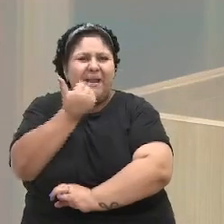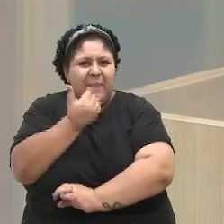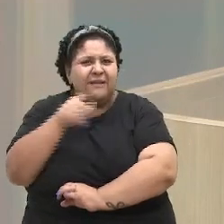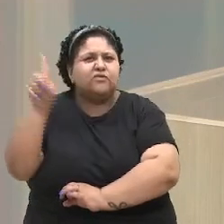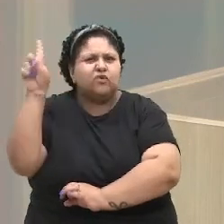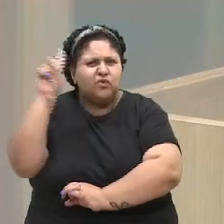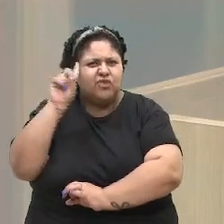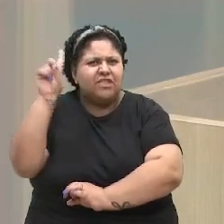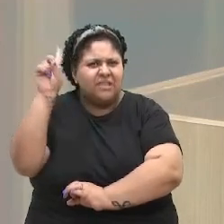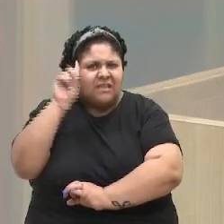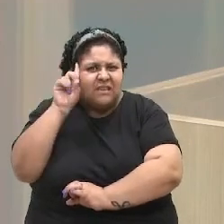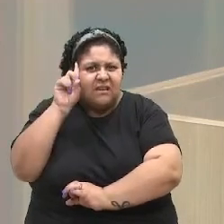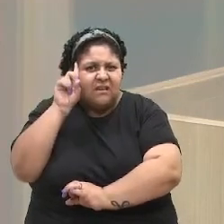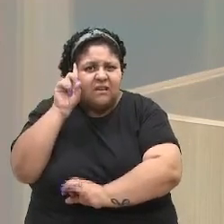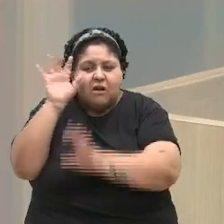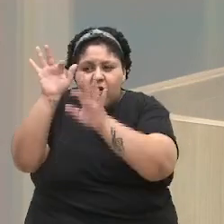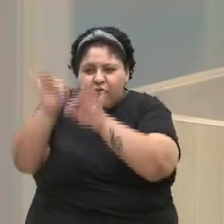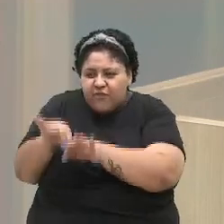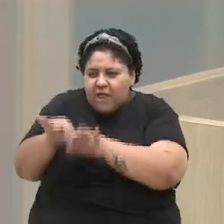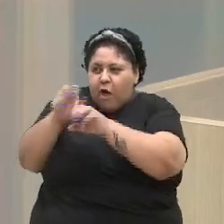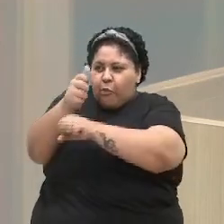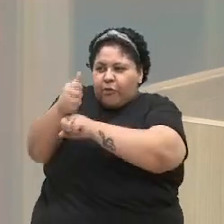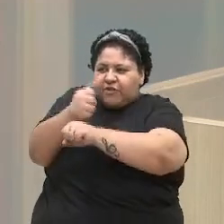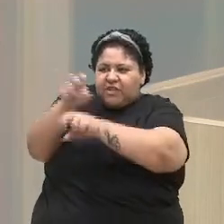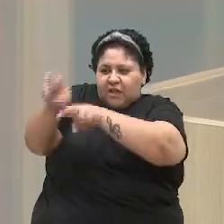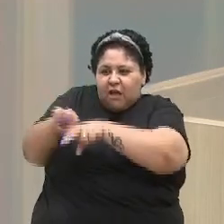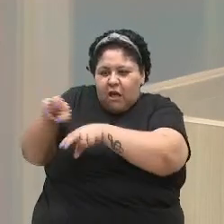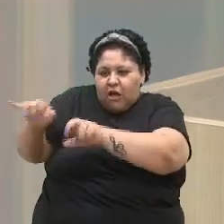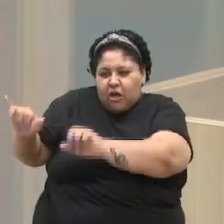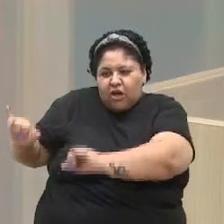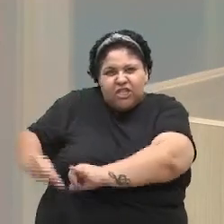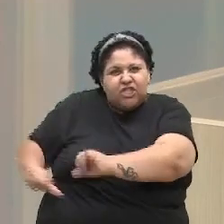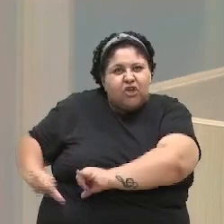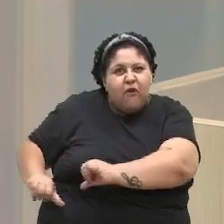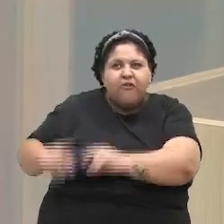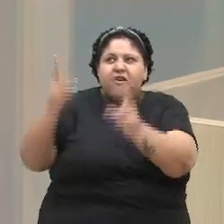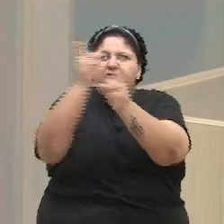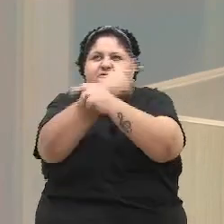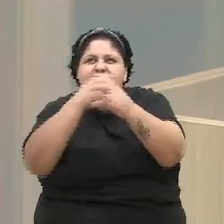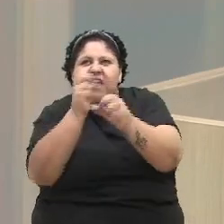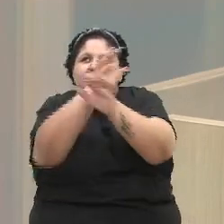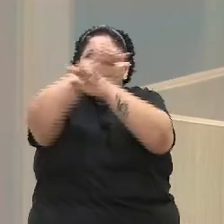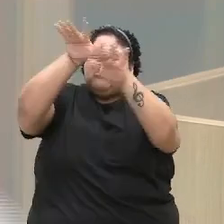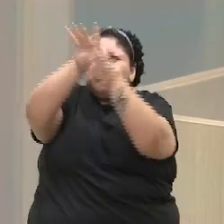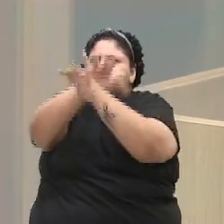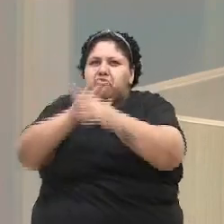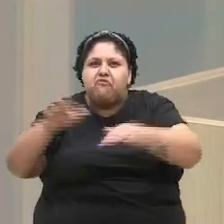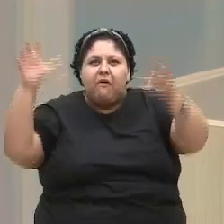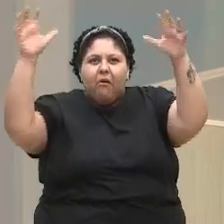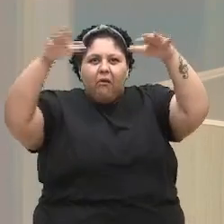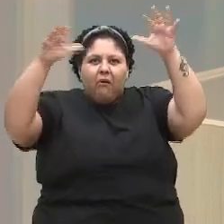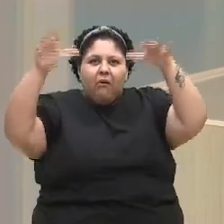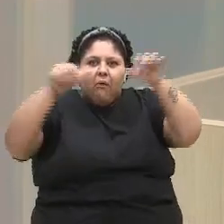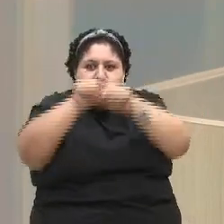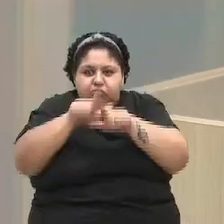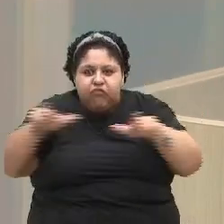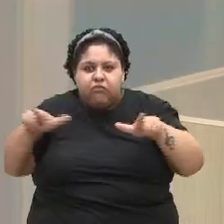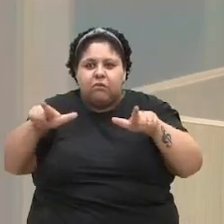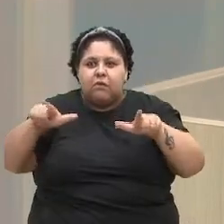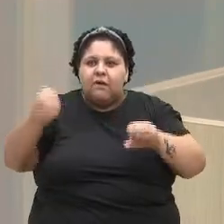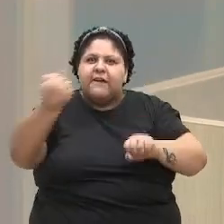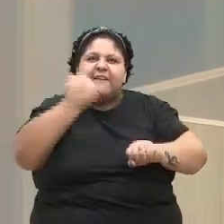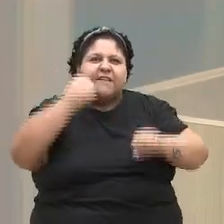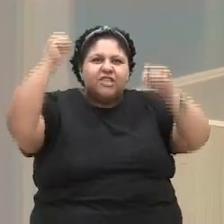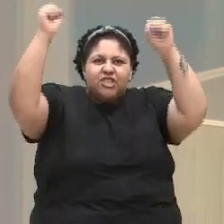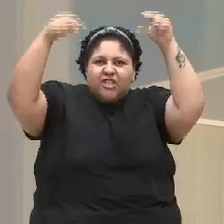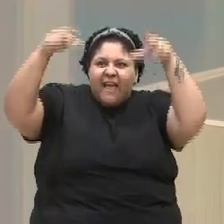dia acabar com o agricultor que sofre o vento a chuva a seca a chuva de pedra